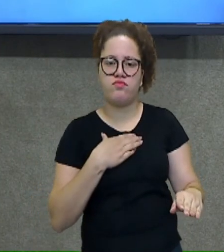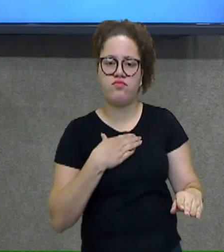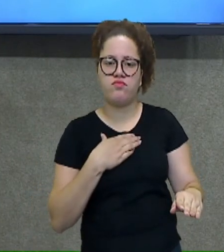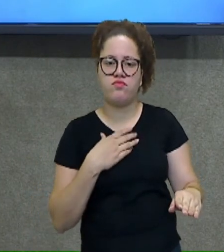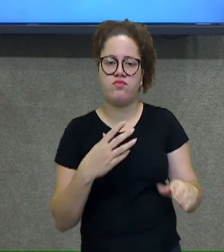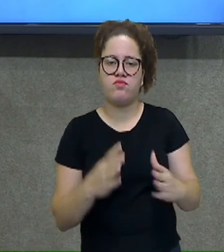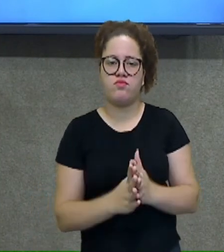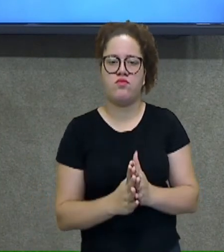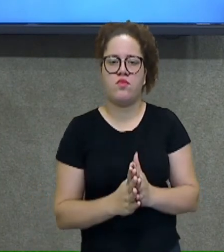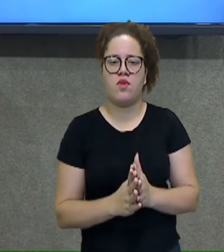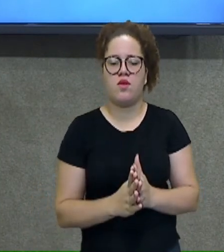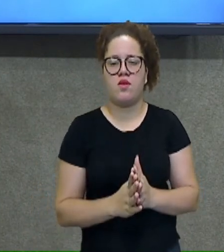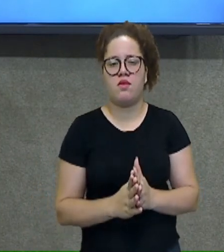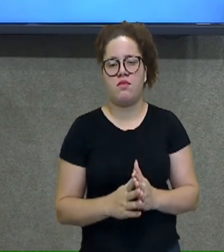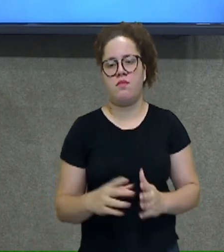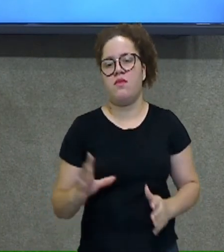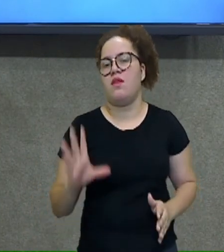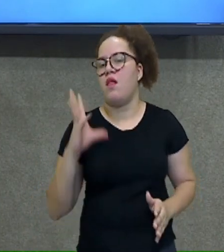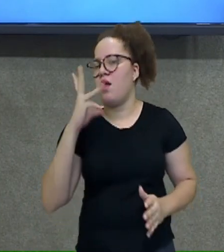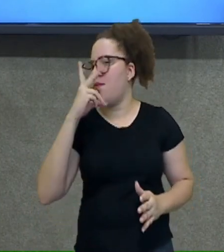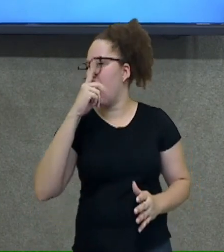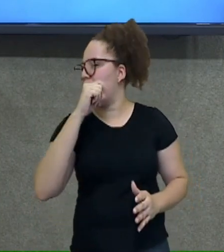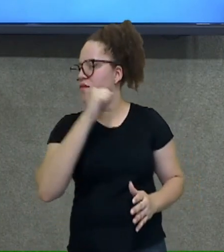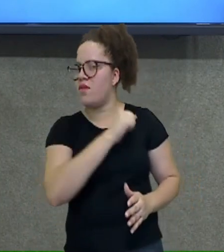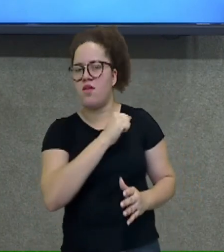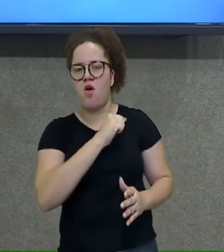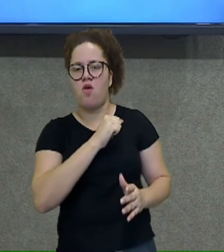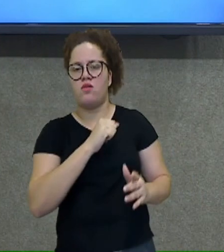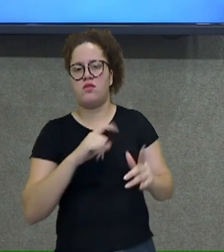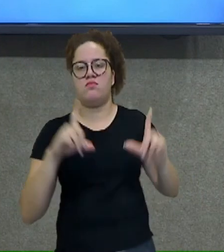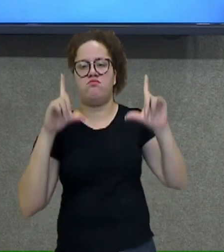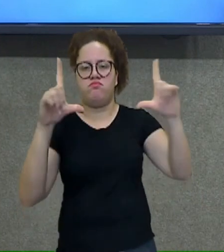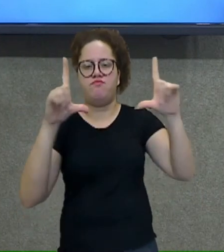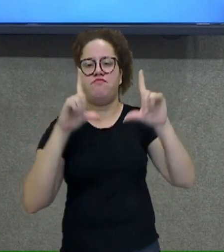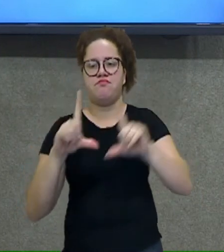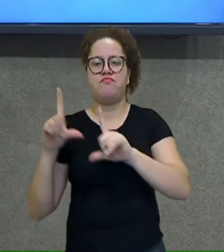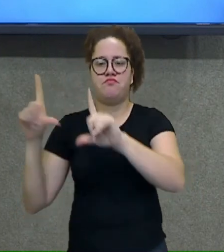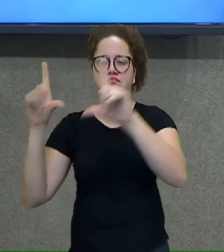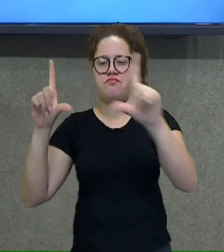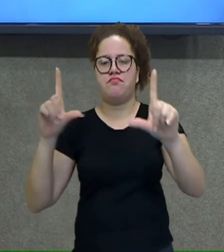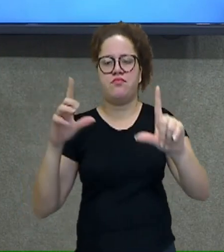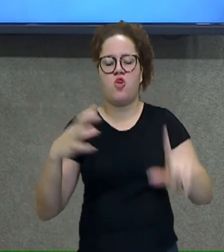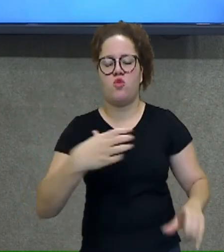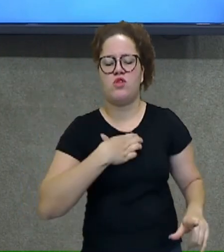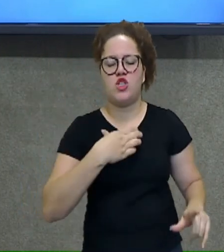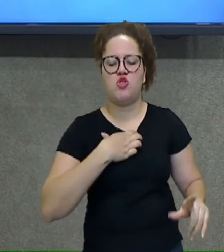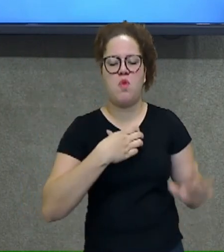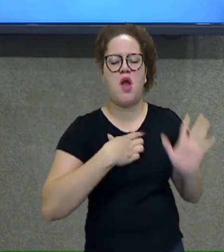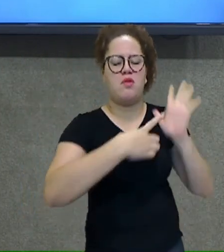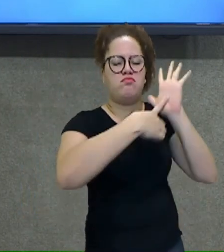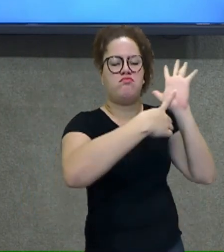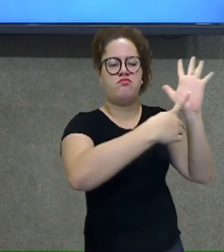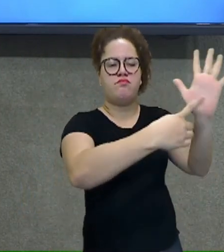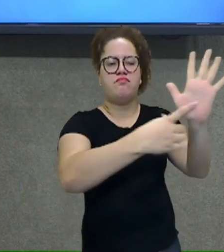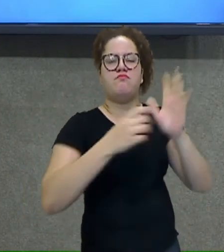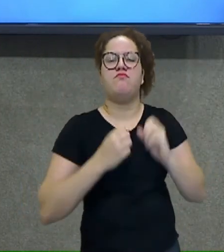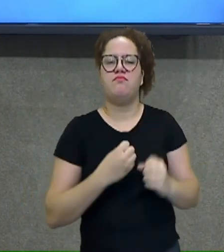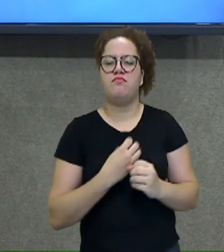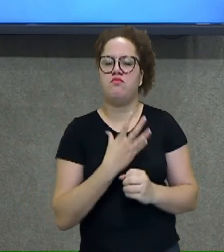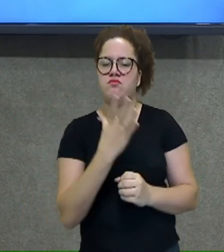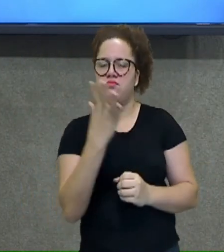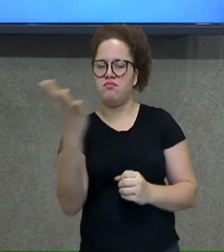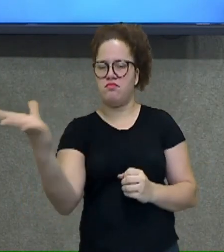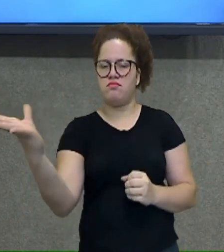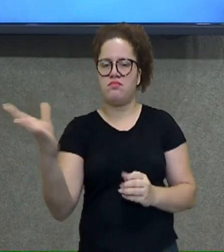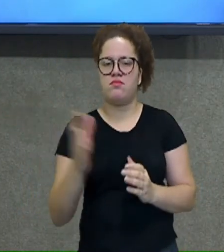só dá isso, obras fantásticas. Ele transmite não só o seu sentimento, mas o sentimento de todos aqueles ao seu redor.